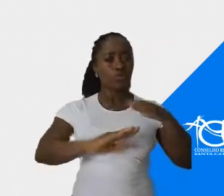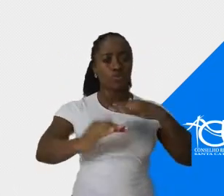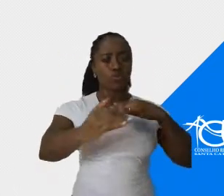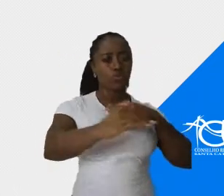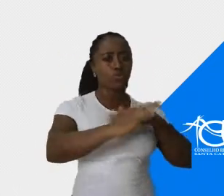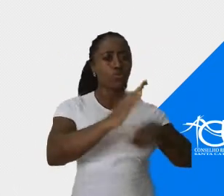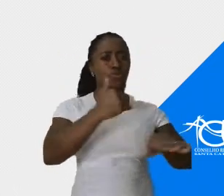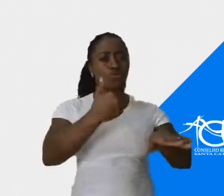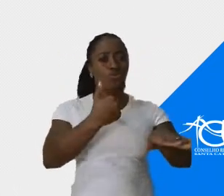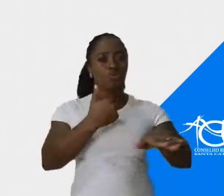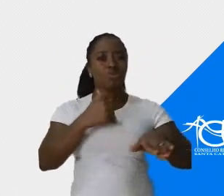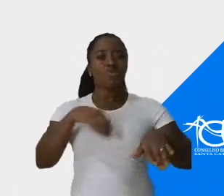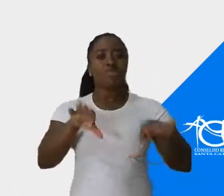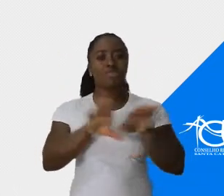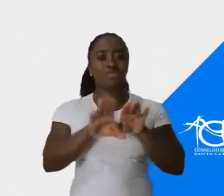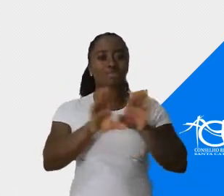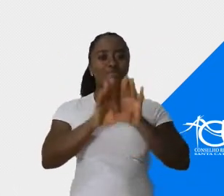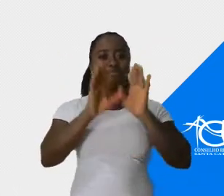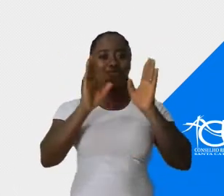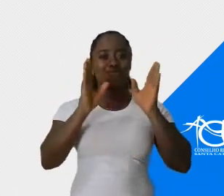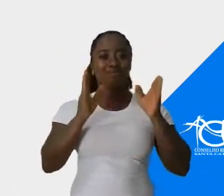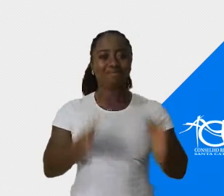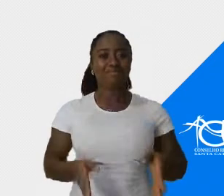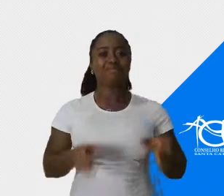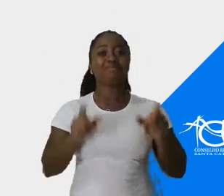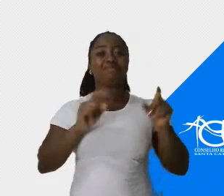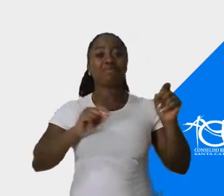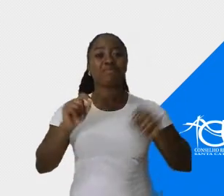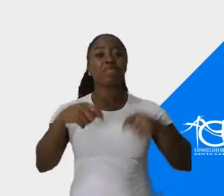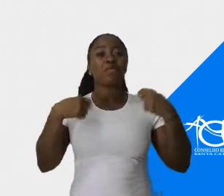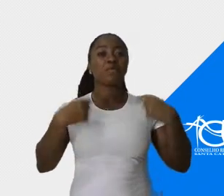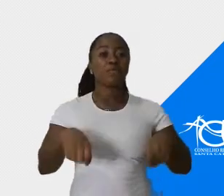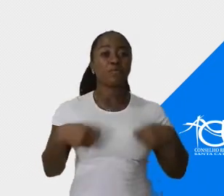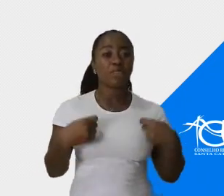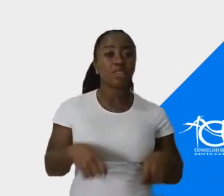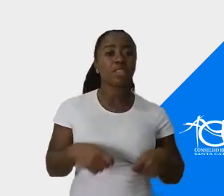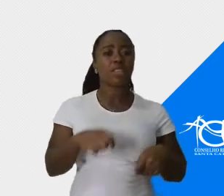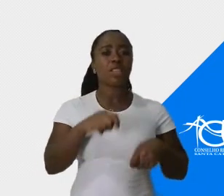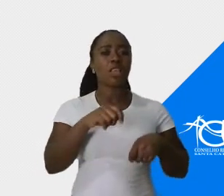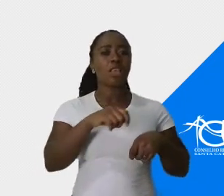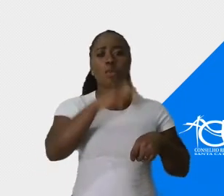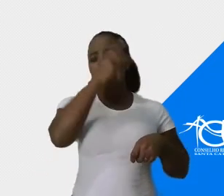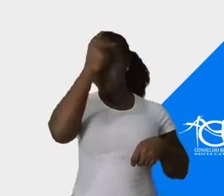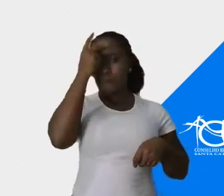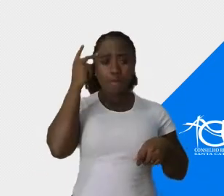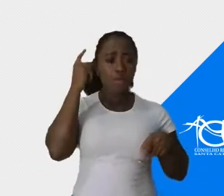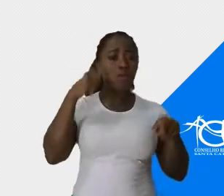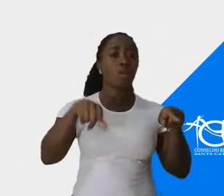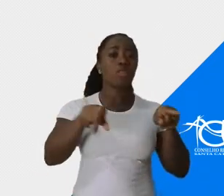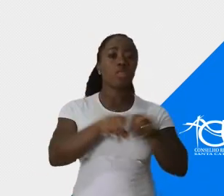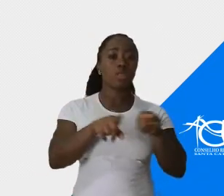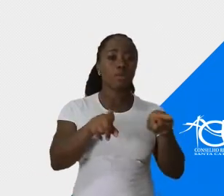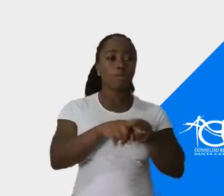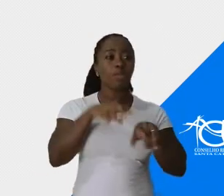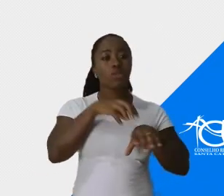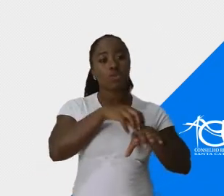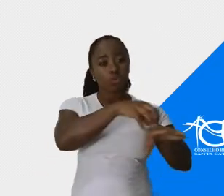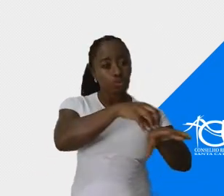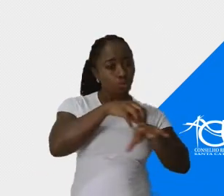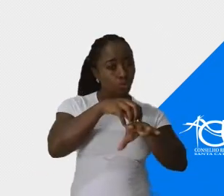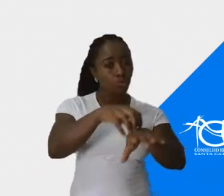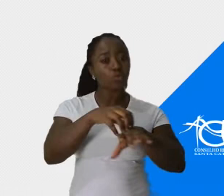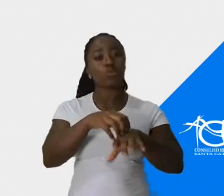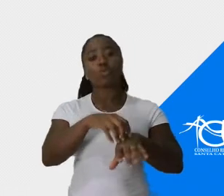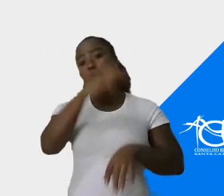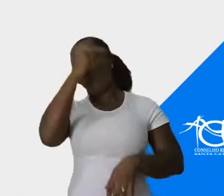nas vias que levam e buscam pessoas e cargas, mercadorias. Então, este processo que a gente chama trânsito, esse